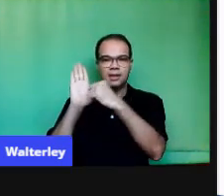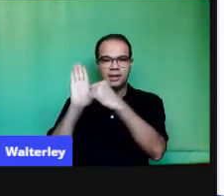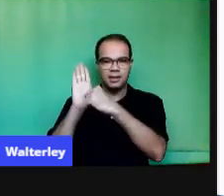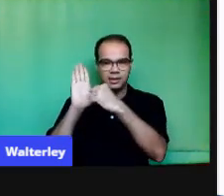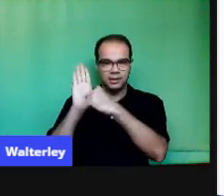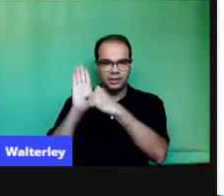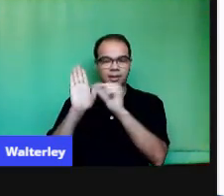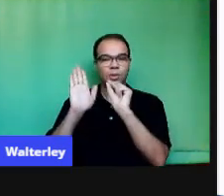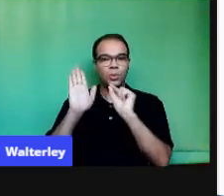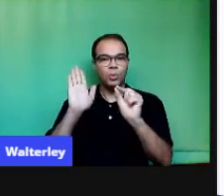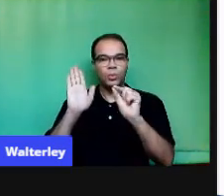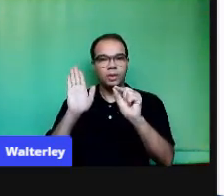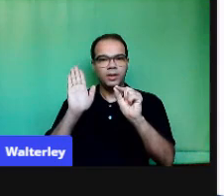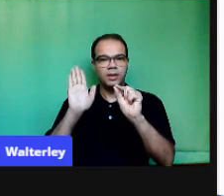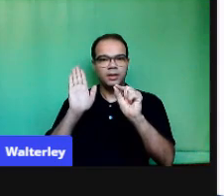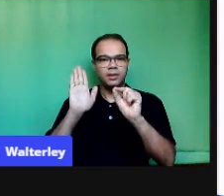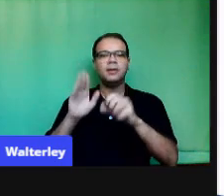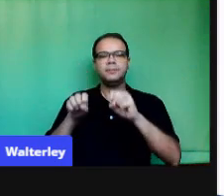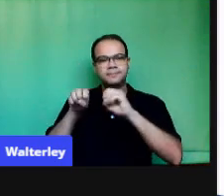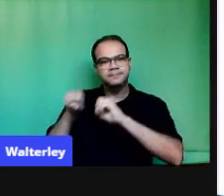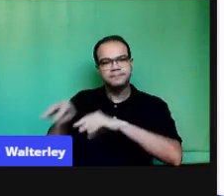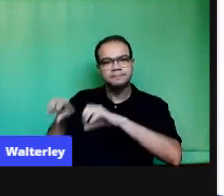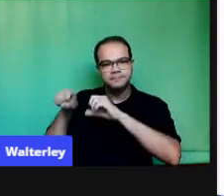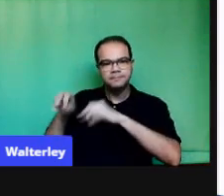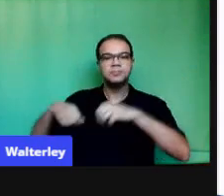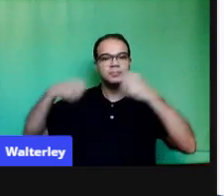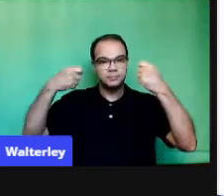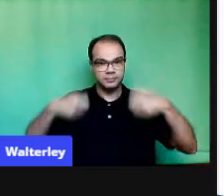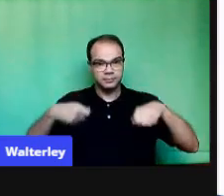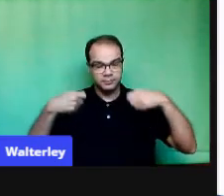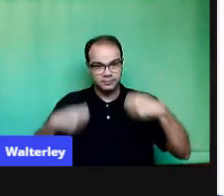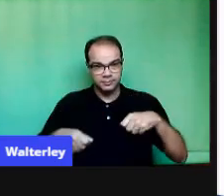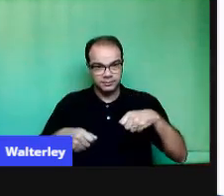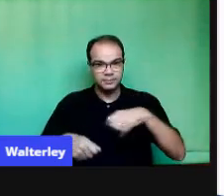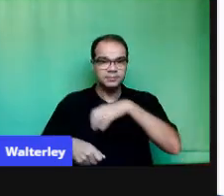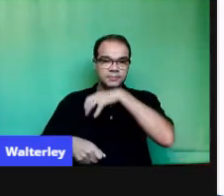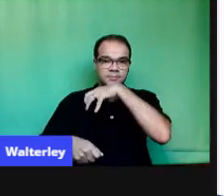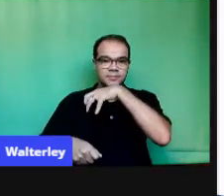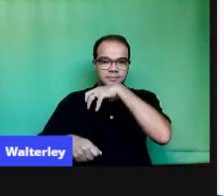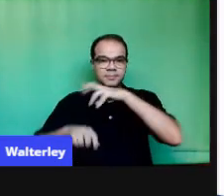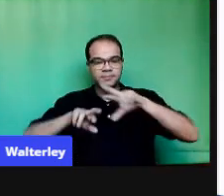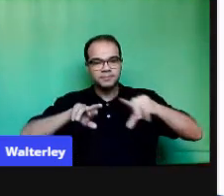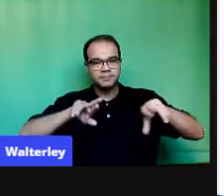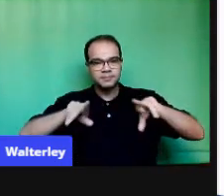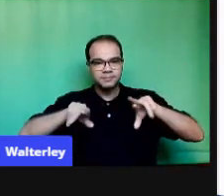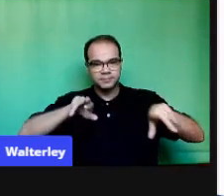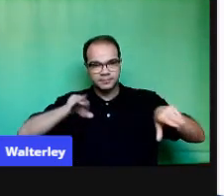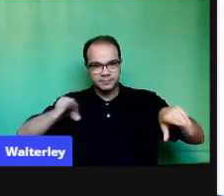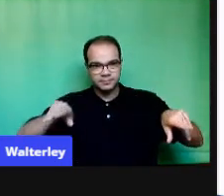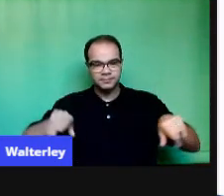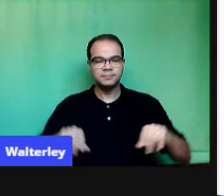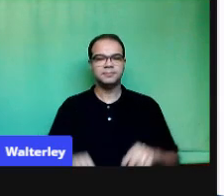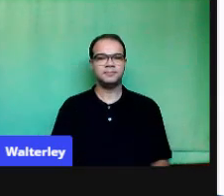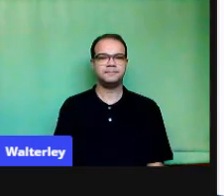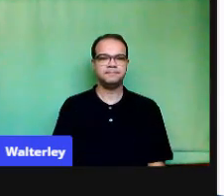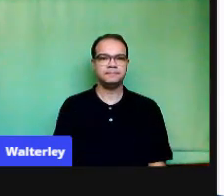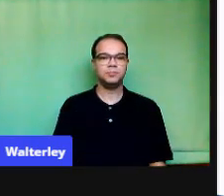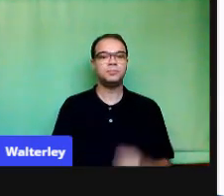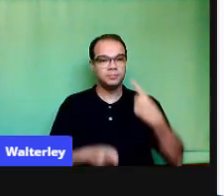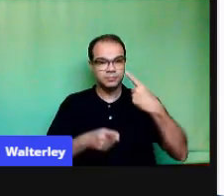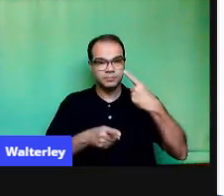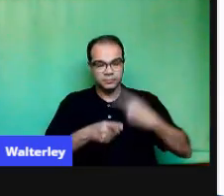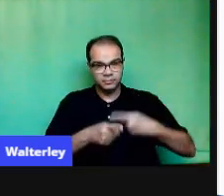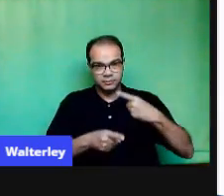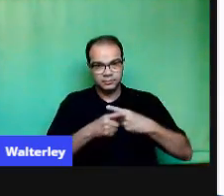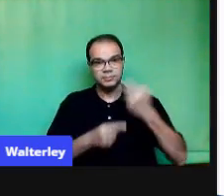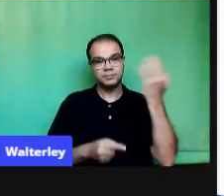tema curricular. Isso é importante. Como eu estava comentando antes, os documentos anteriores, eles traziam uma abordagem